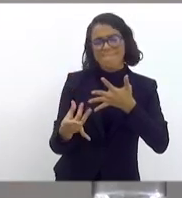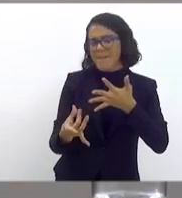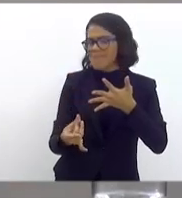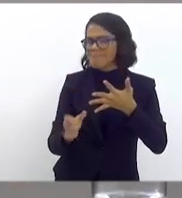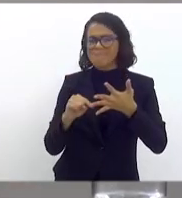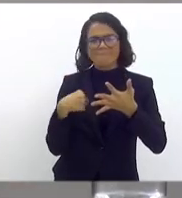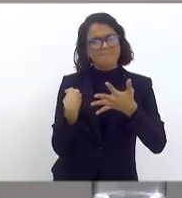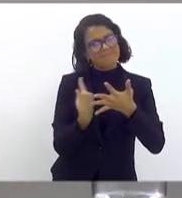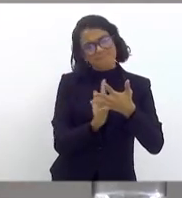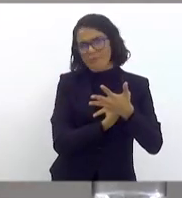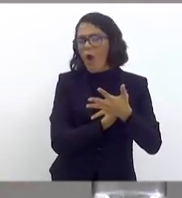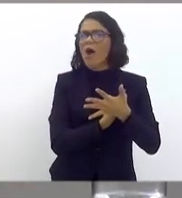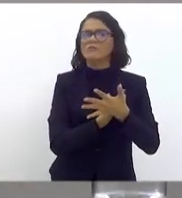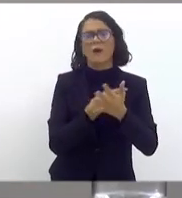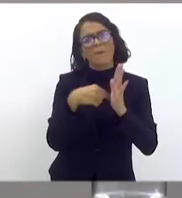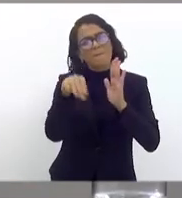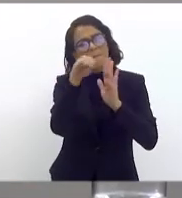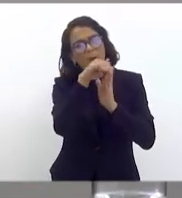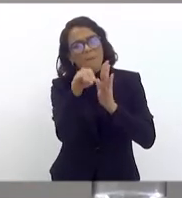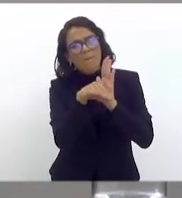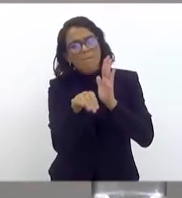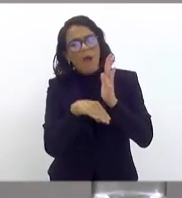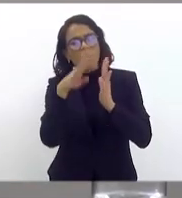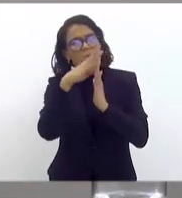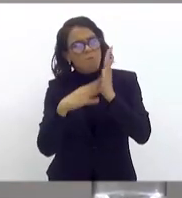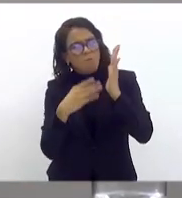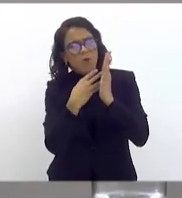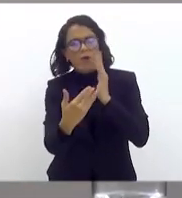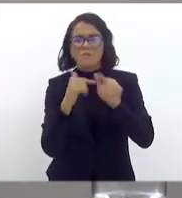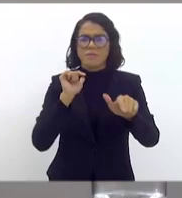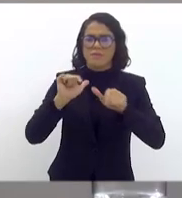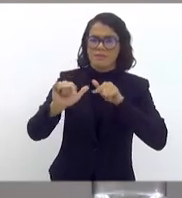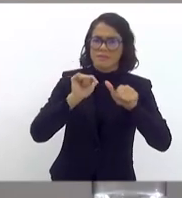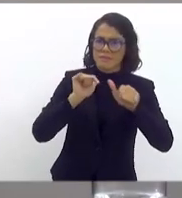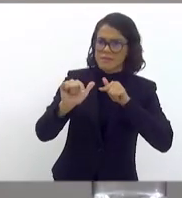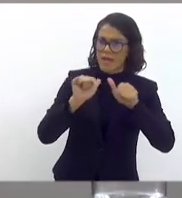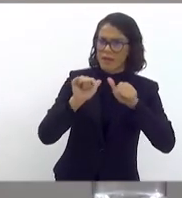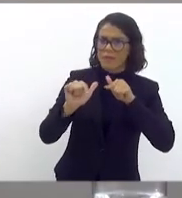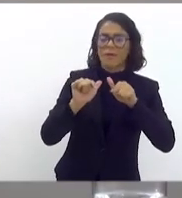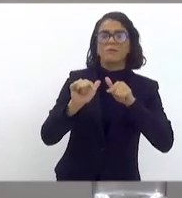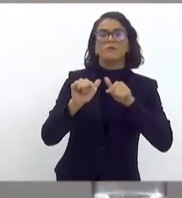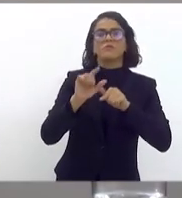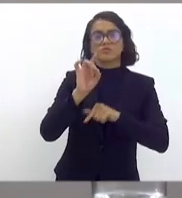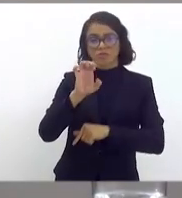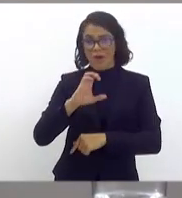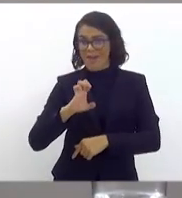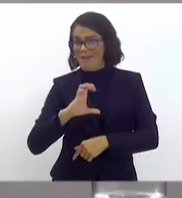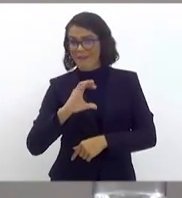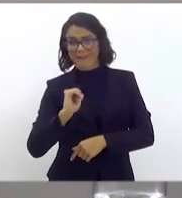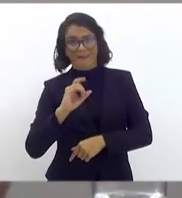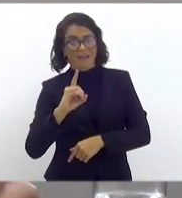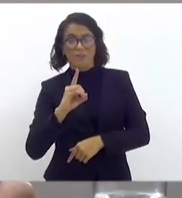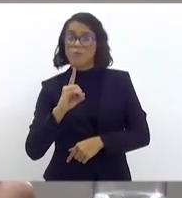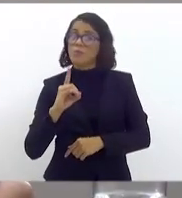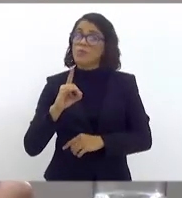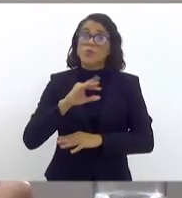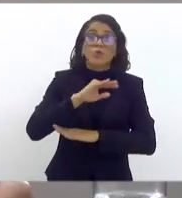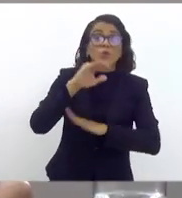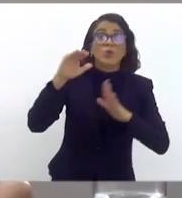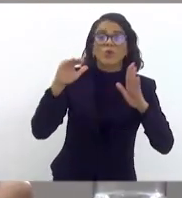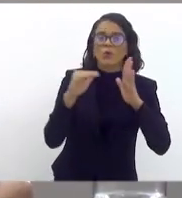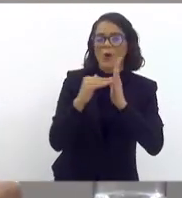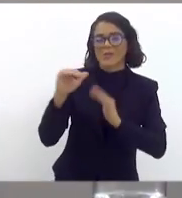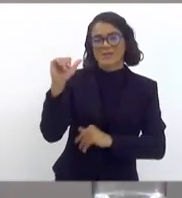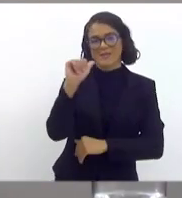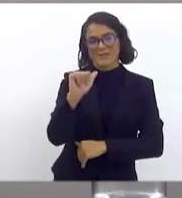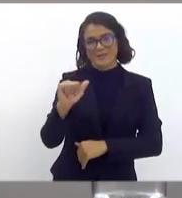vamos fazer uma programação de trabalho, um programa de trabalho, para ter não somente o ECAD, mas, sobretudo, de todas as